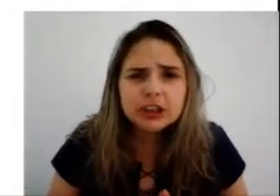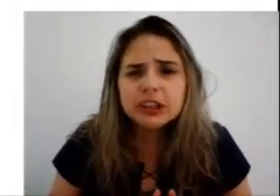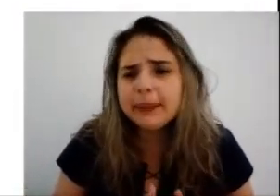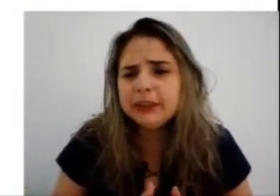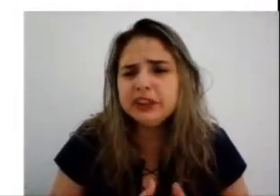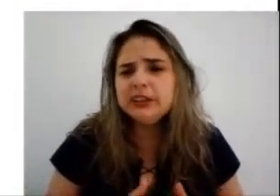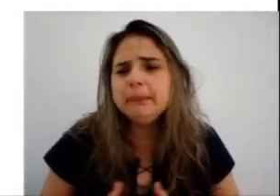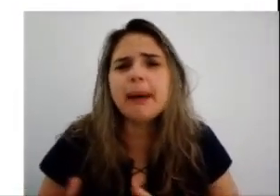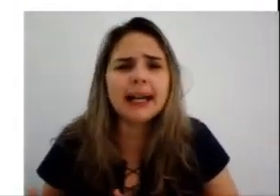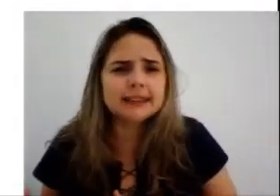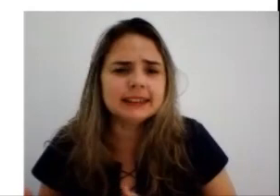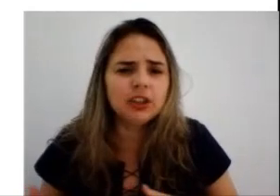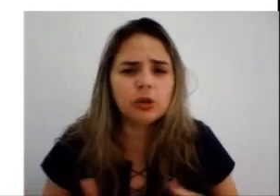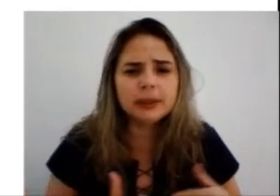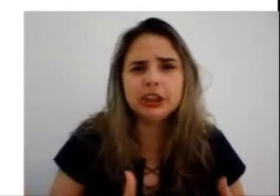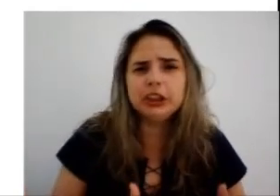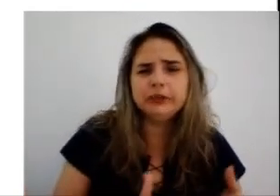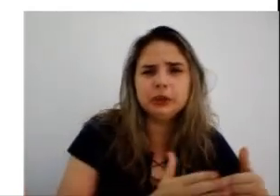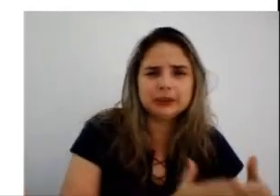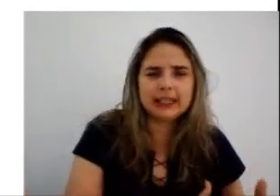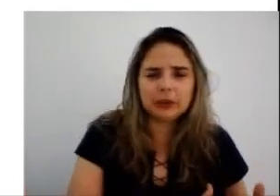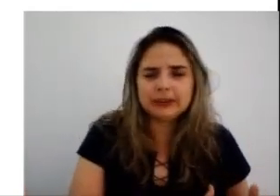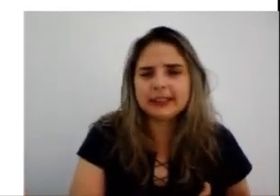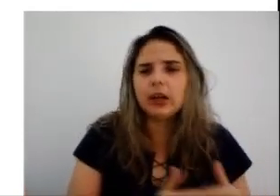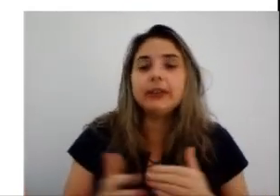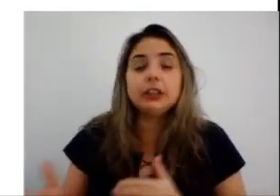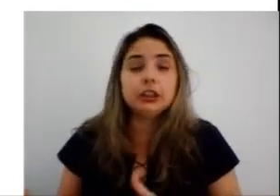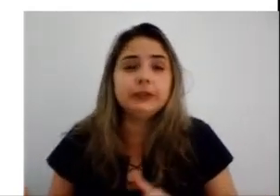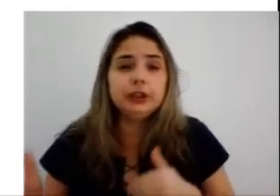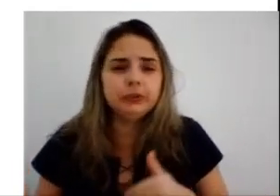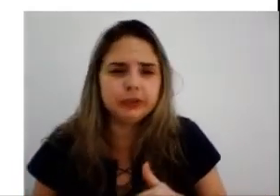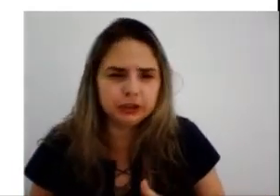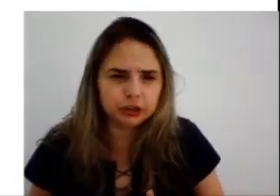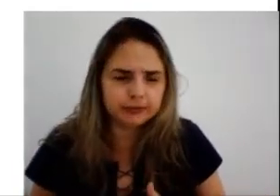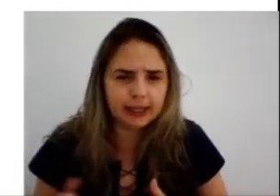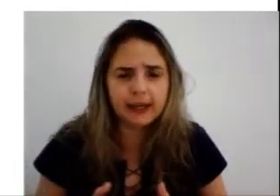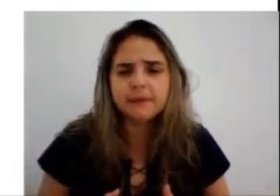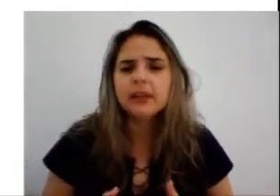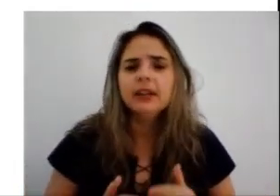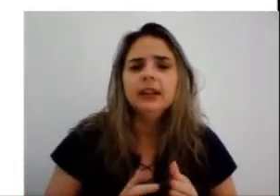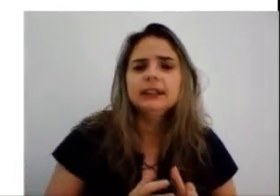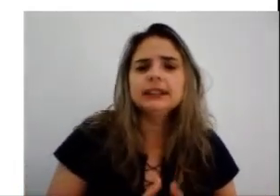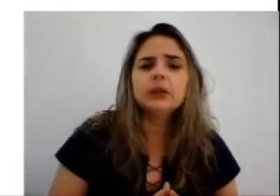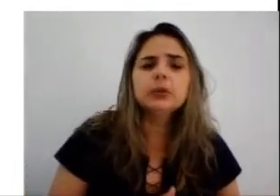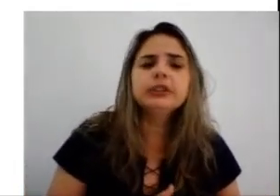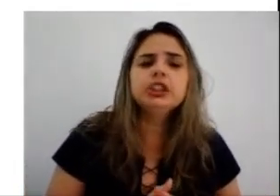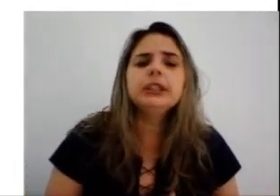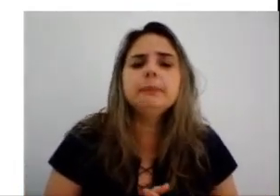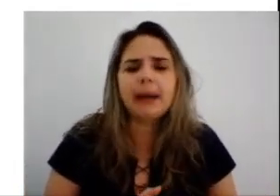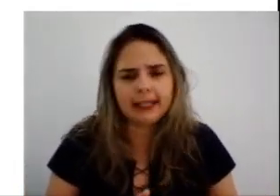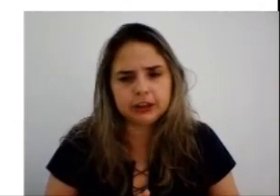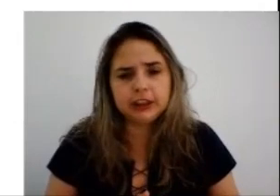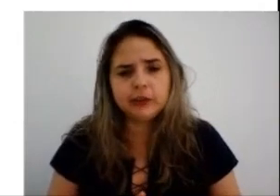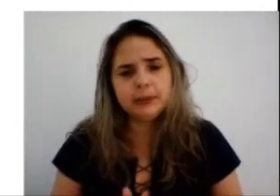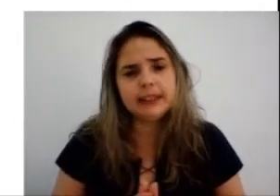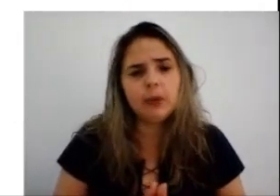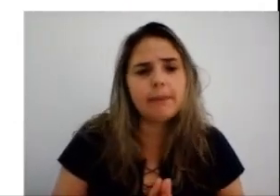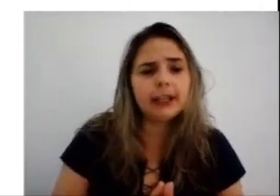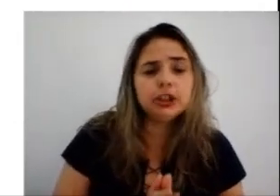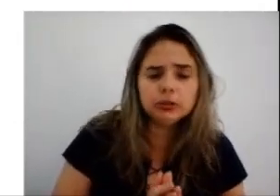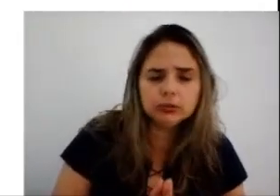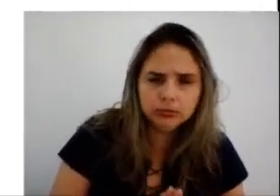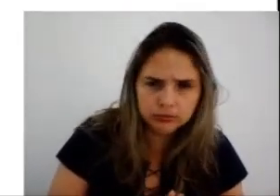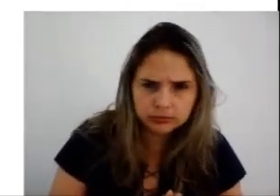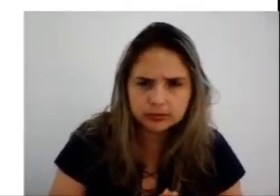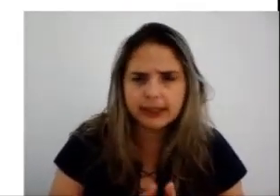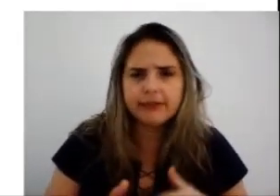século XX também dividido em partes, assim como a gente dividiu o século XIX, a gente dividiu o XX, tá? Século XX em partes. A gente vai começar com a